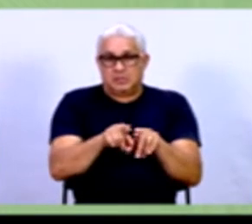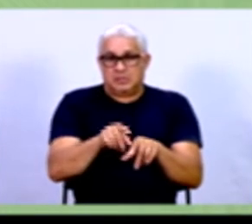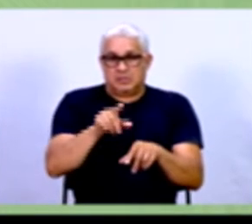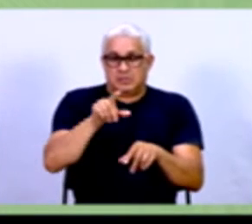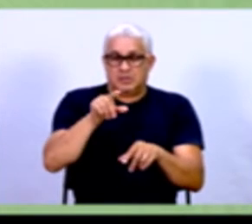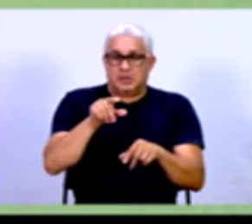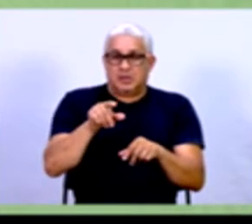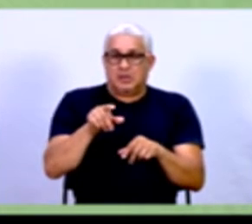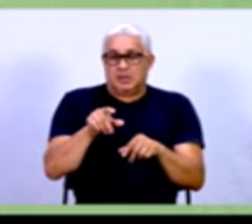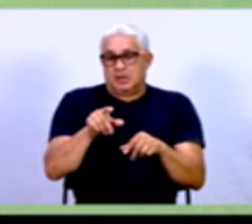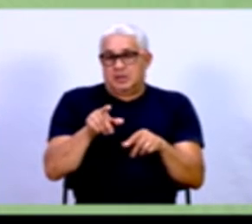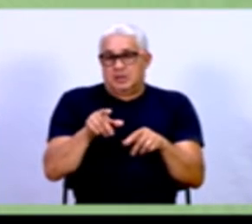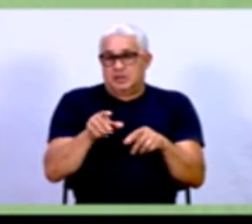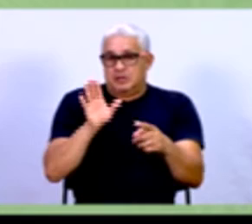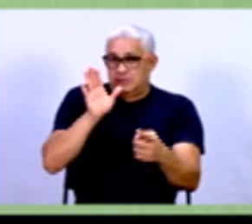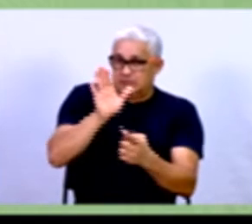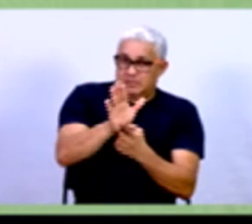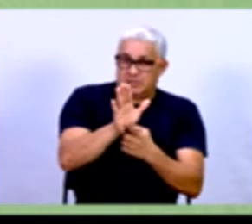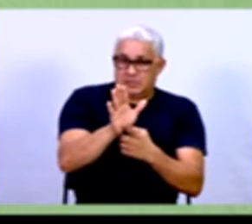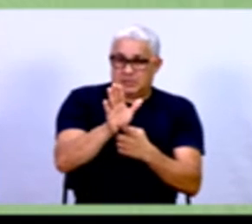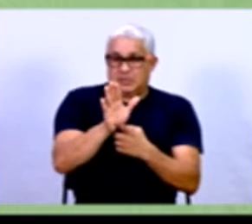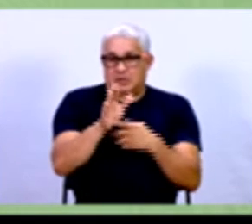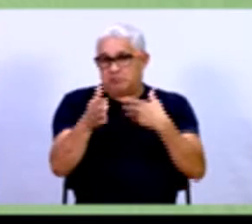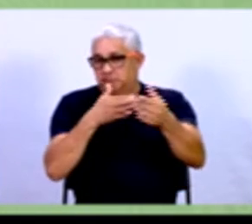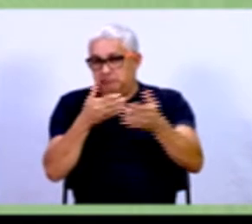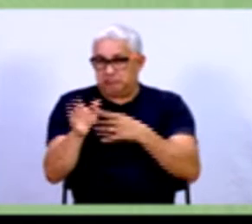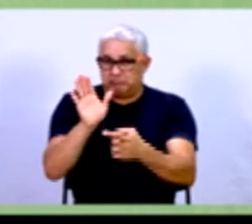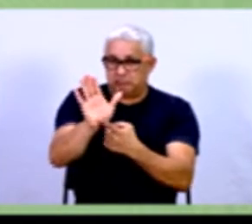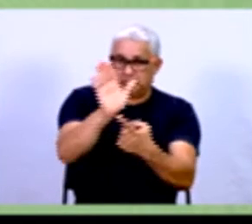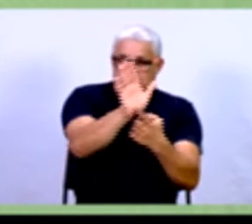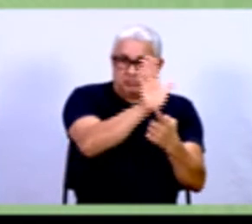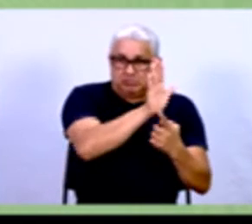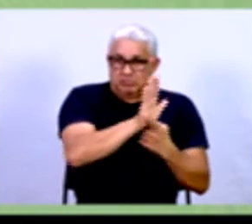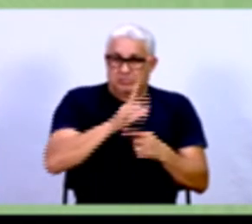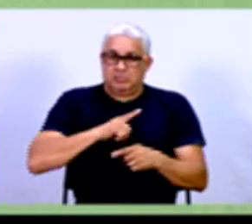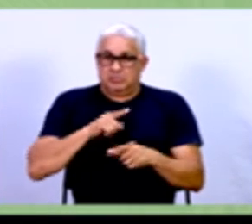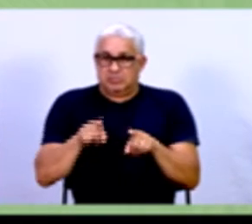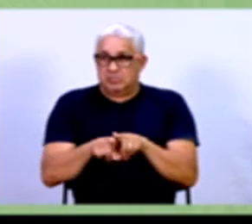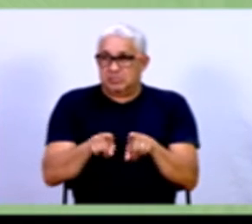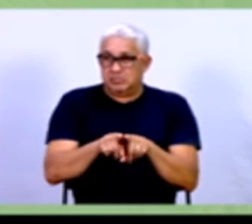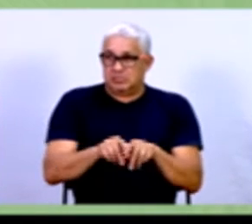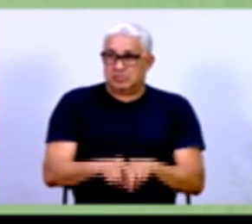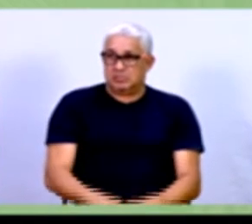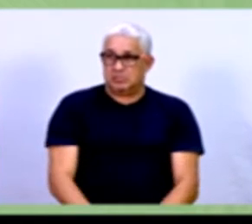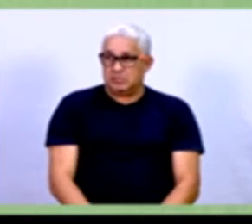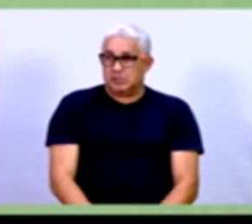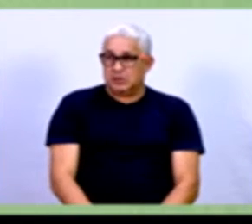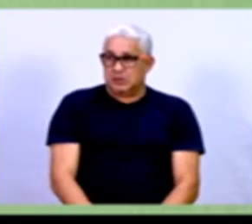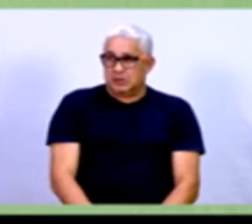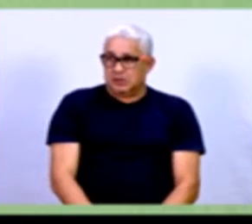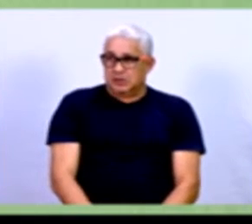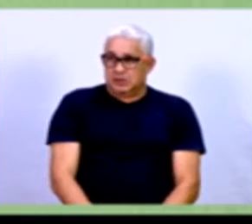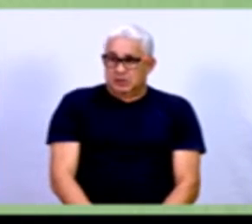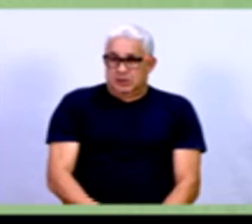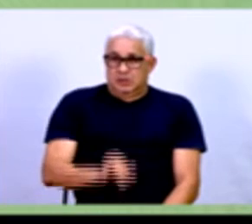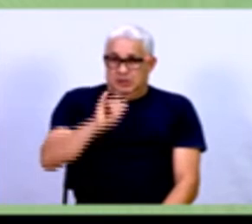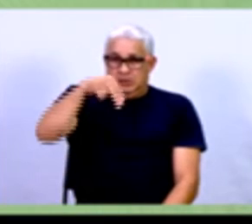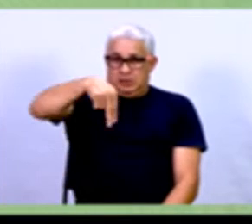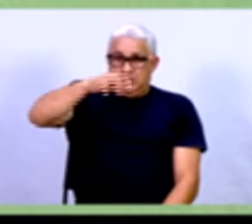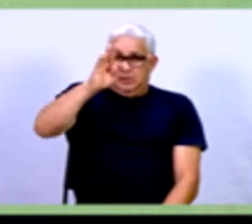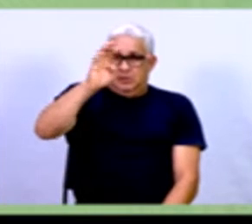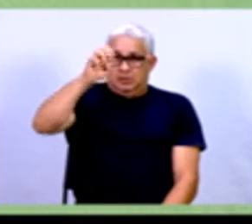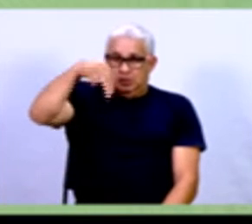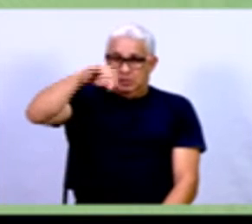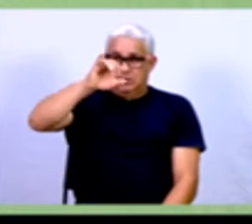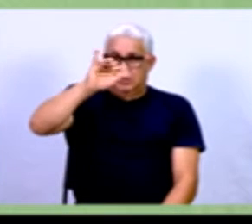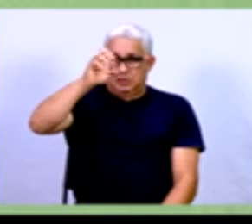probabilísticos, que é a amostragem não aleatória, que e aqui também tem por conglomerados, né? Que é intencional, voluntária